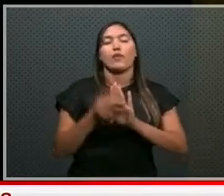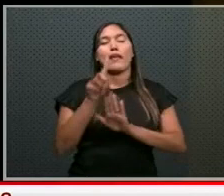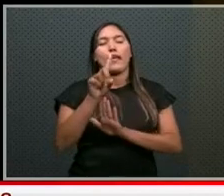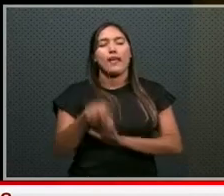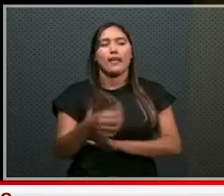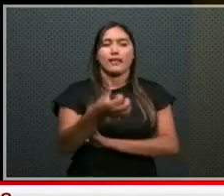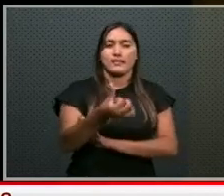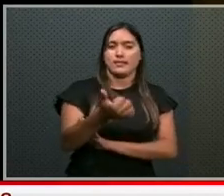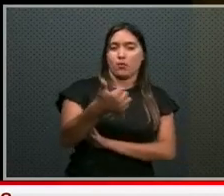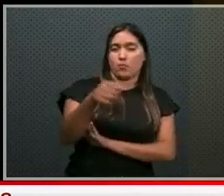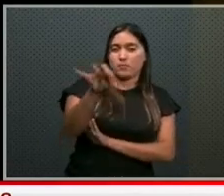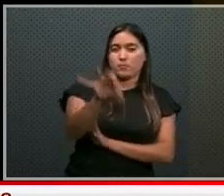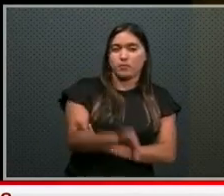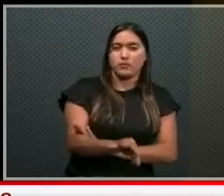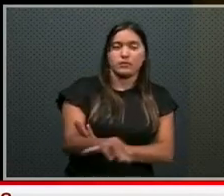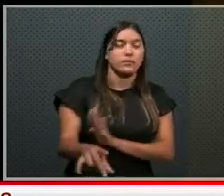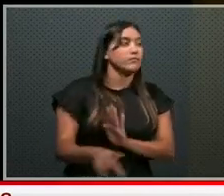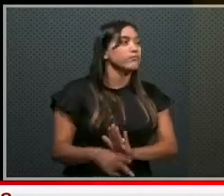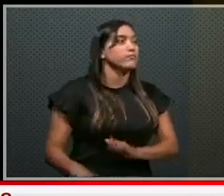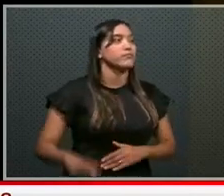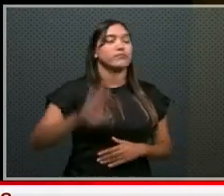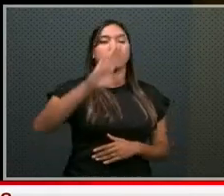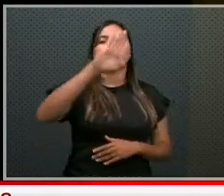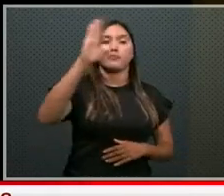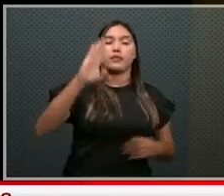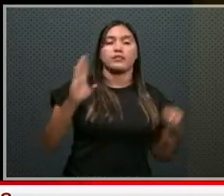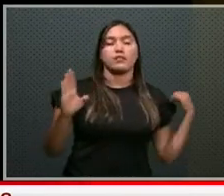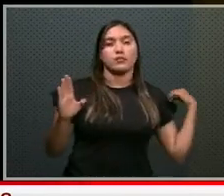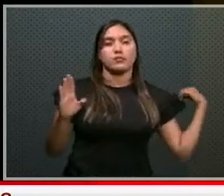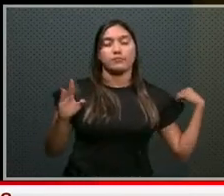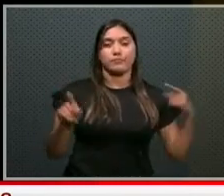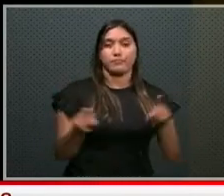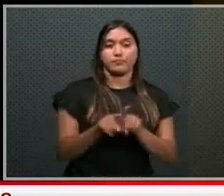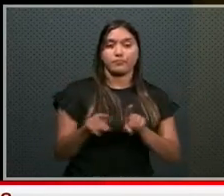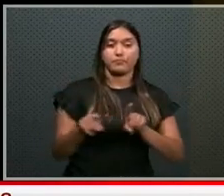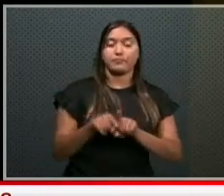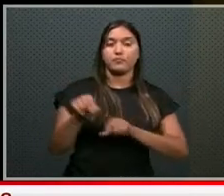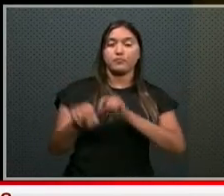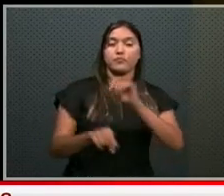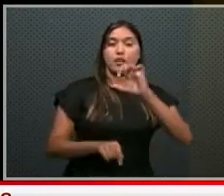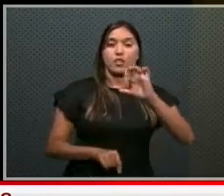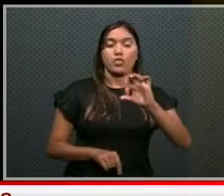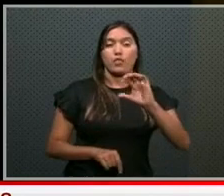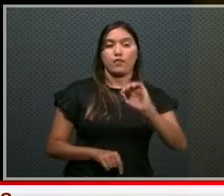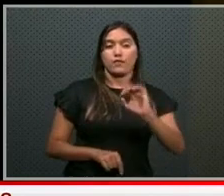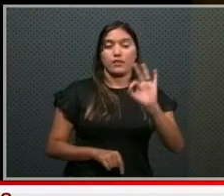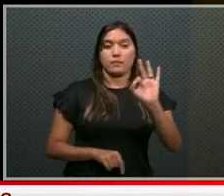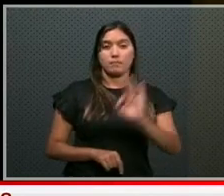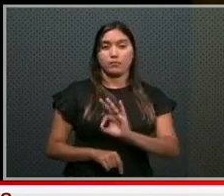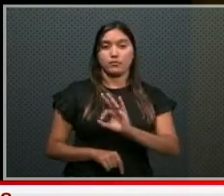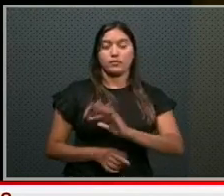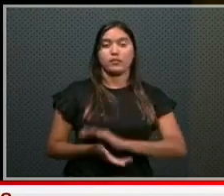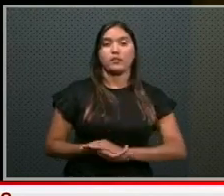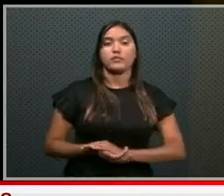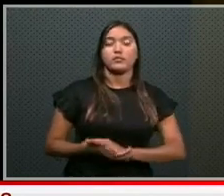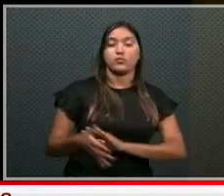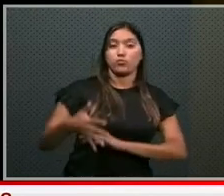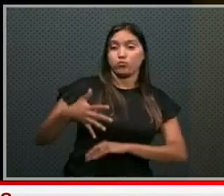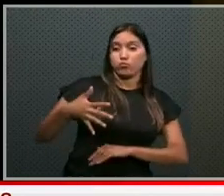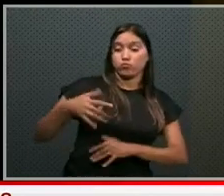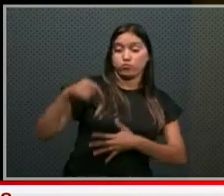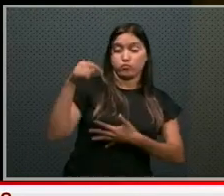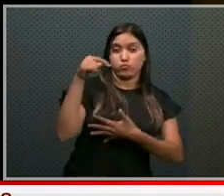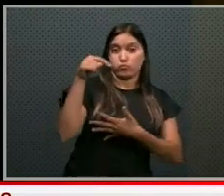61% do Brasil e mais 90% quase 90% desses